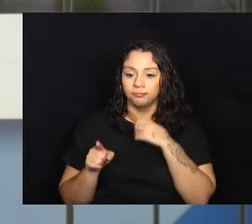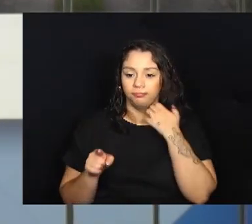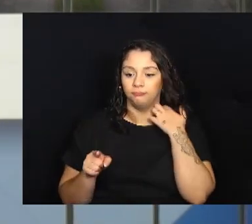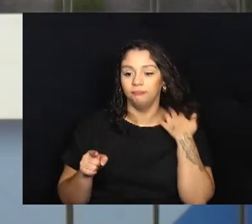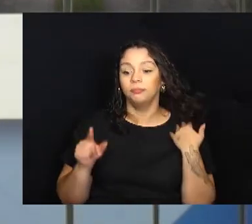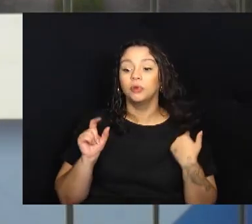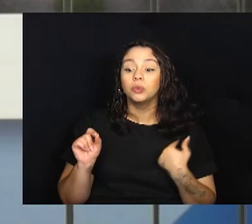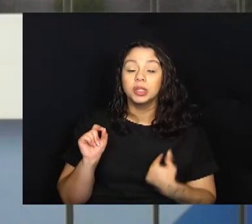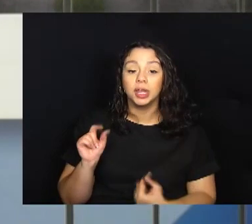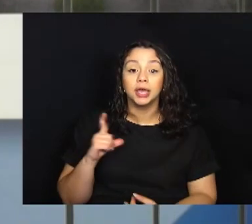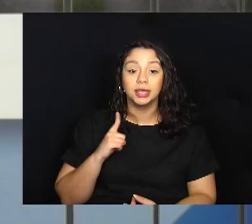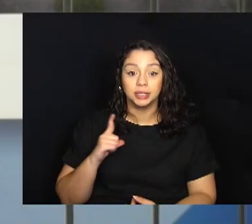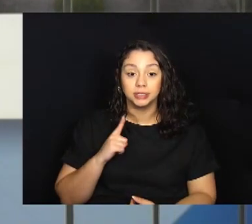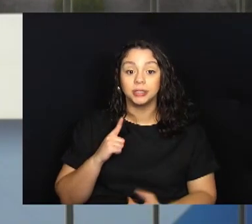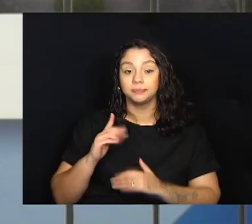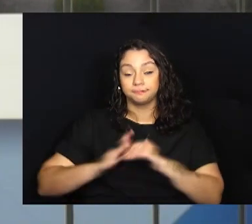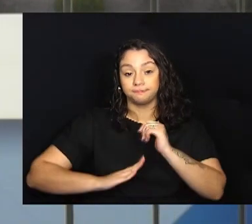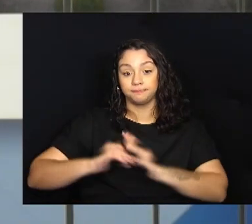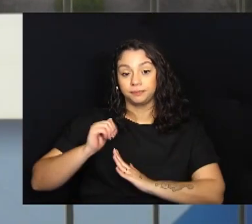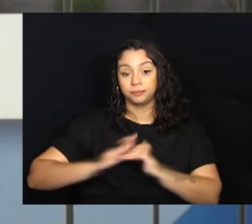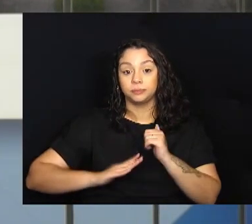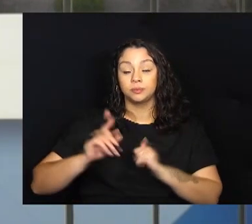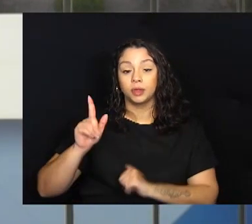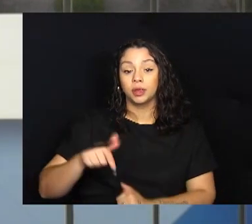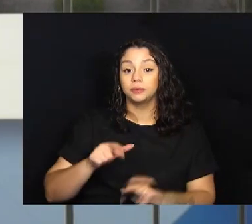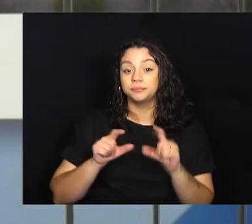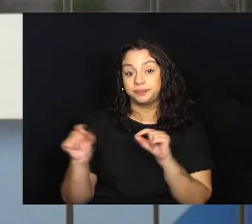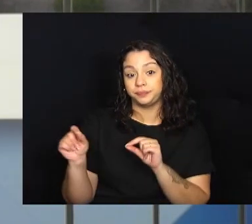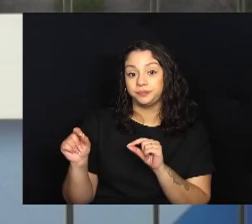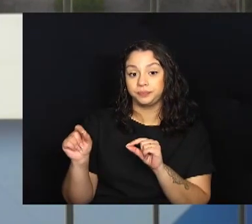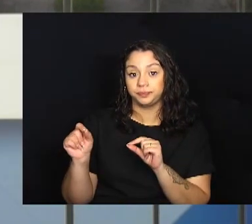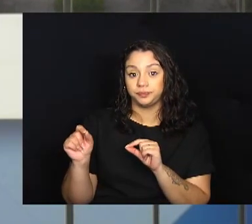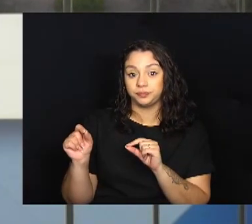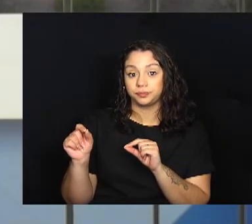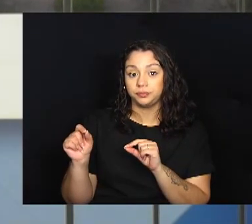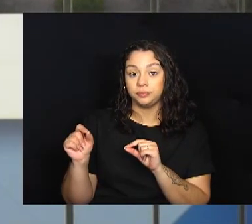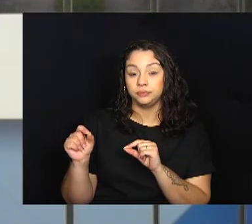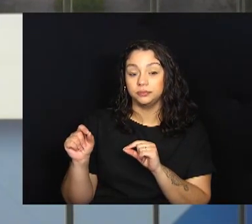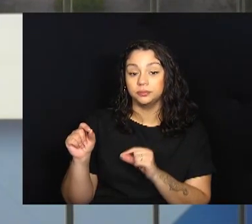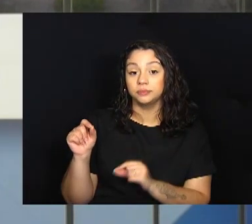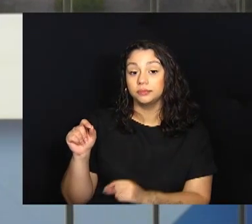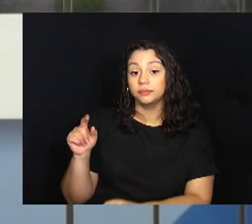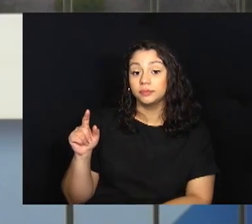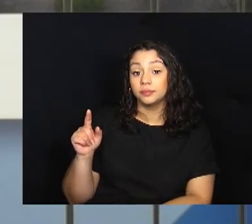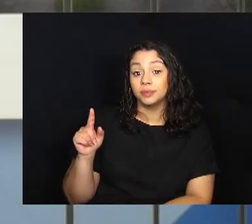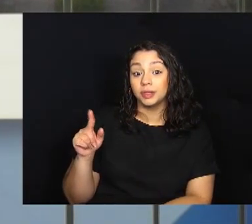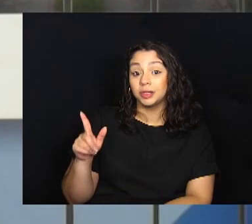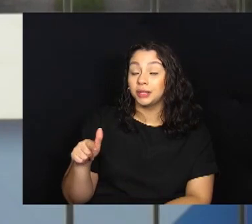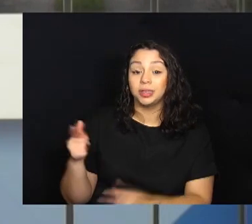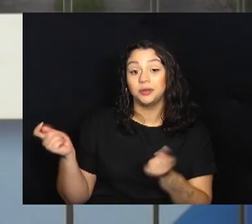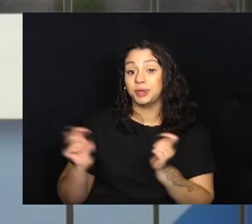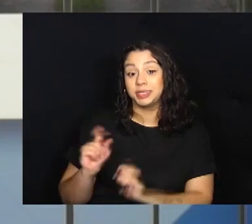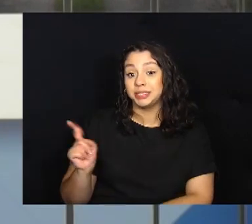questão existem procedimentos que são procedimentos que acabam sendo procedimentos